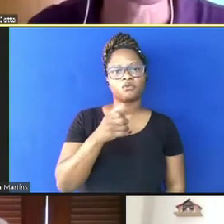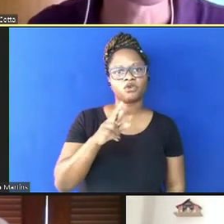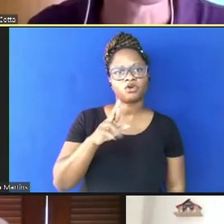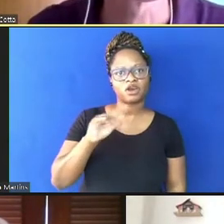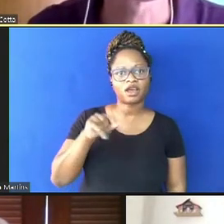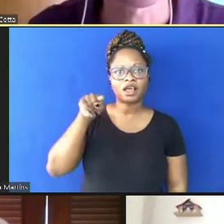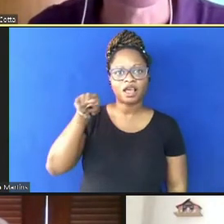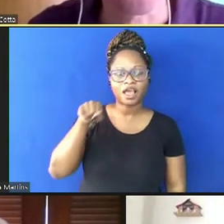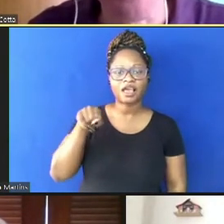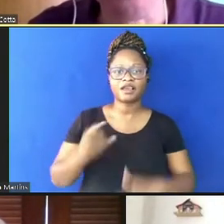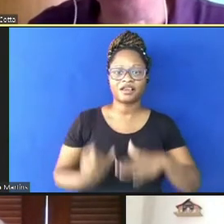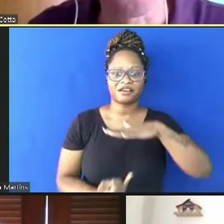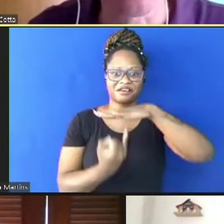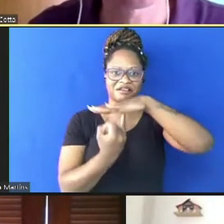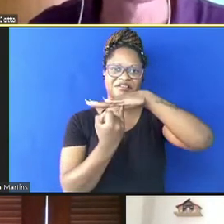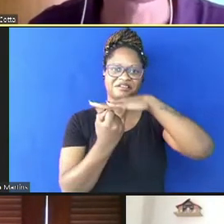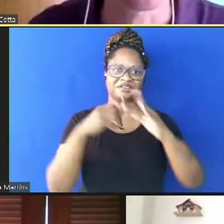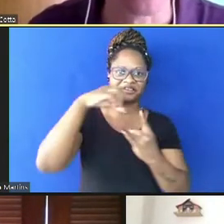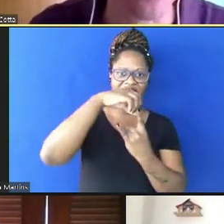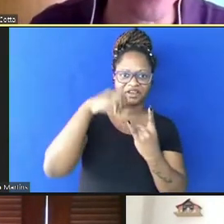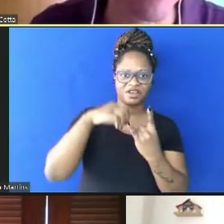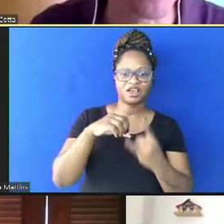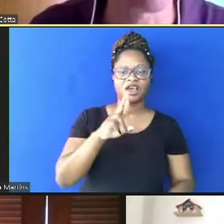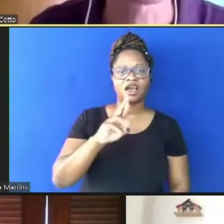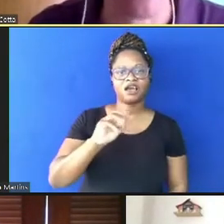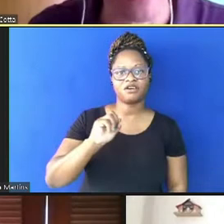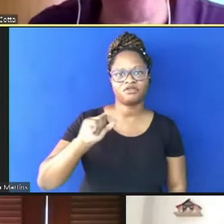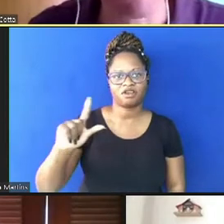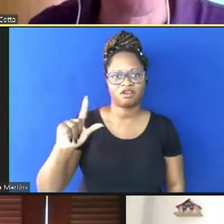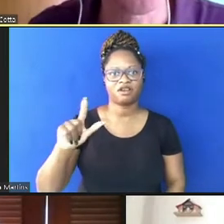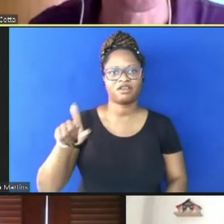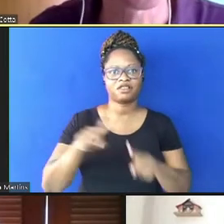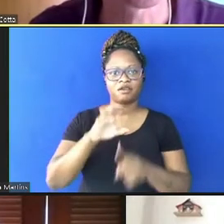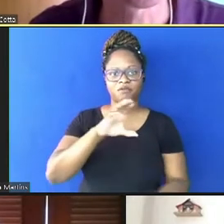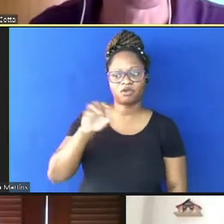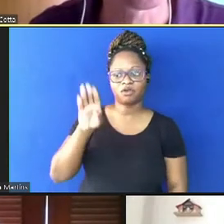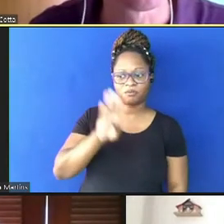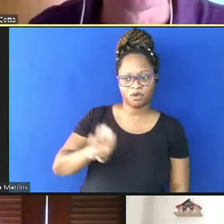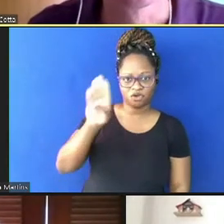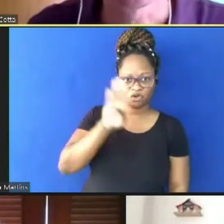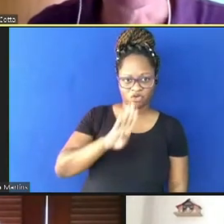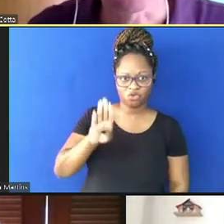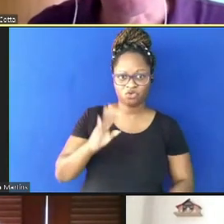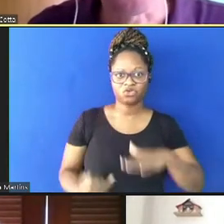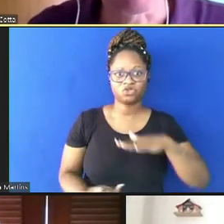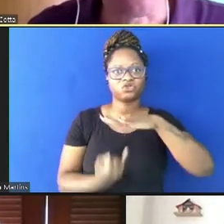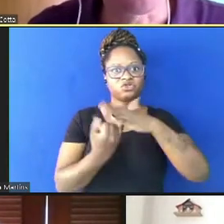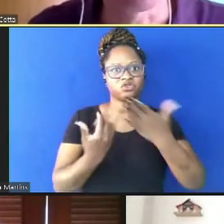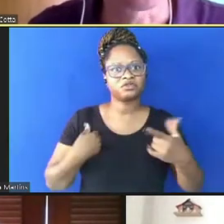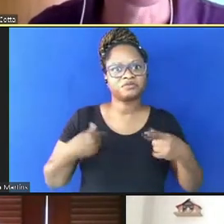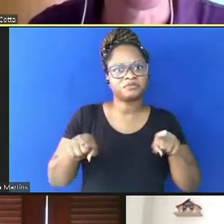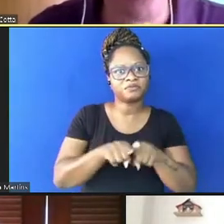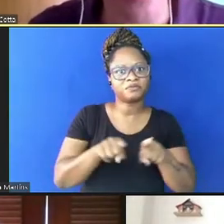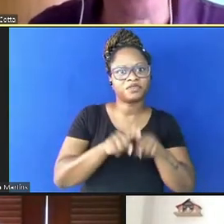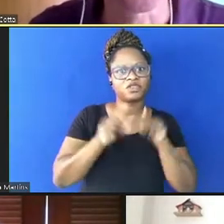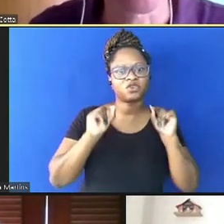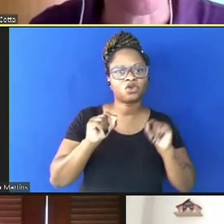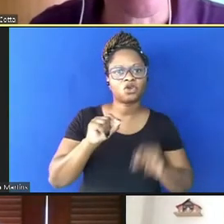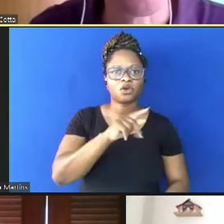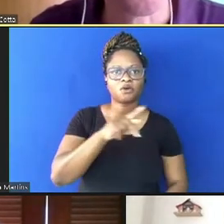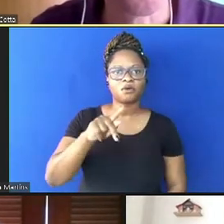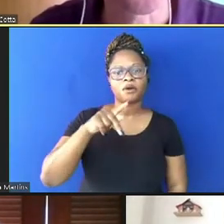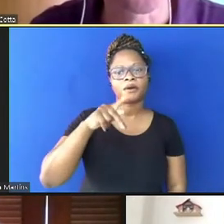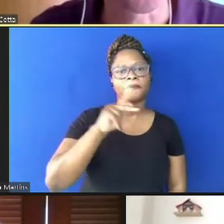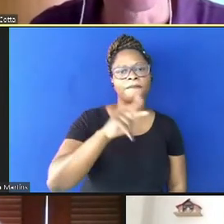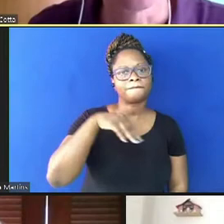Instituto Oswaldo Cruz, professor Rafael Freitas, coordenador da Biologia Planetária também do Instituto Oswaldo Cruz, e a professora Magali Romero, vice-diretora da